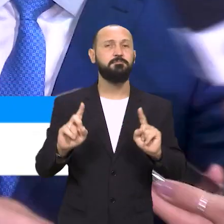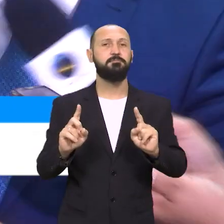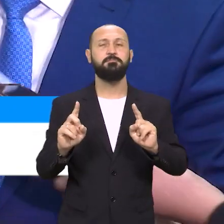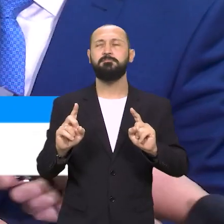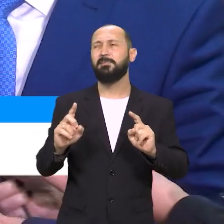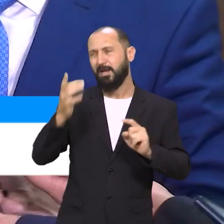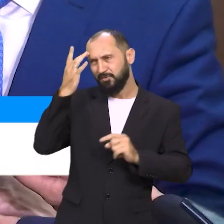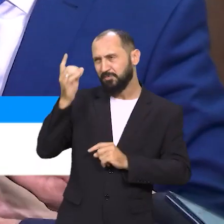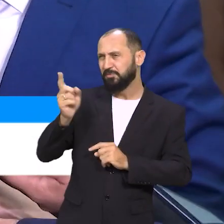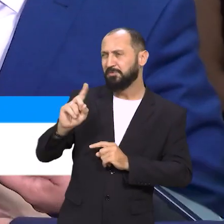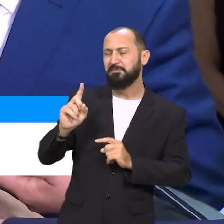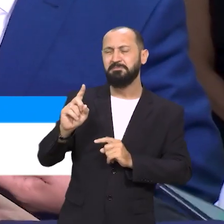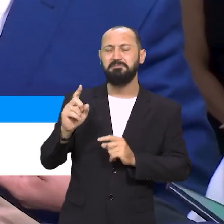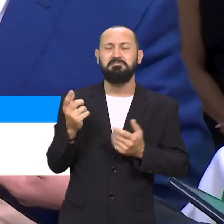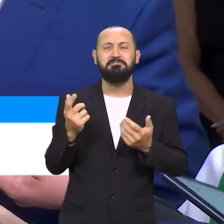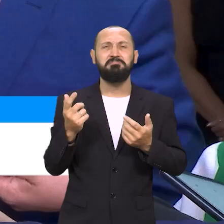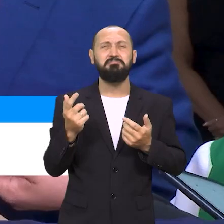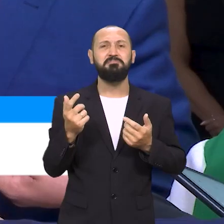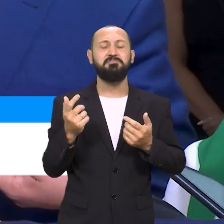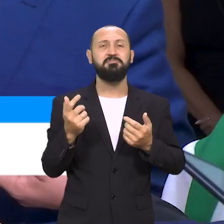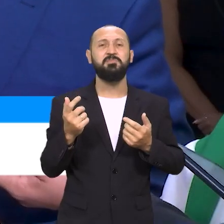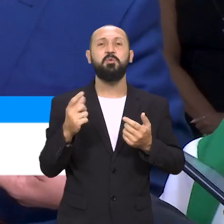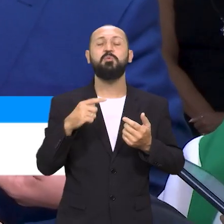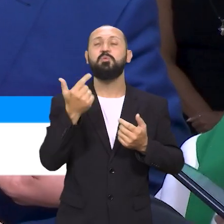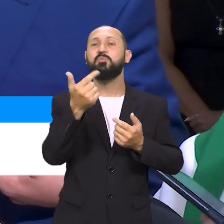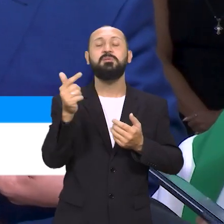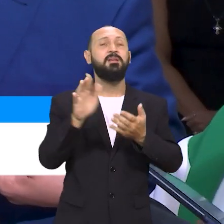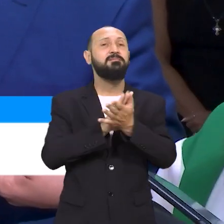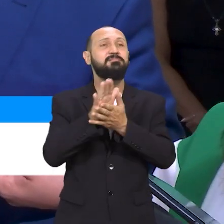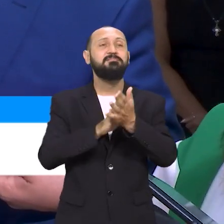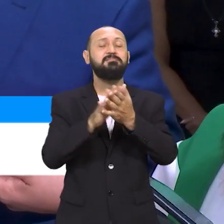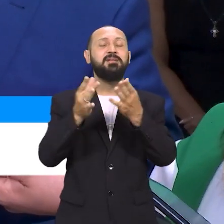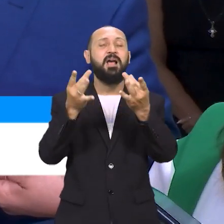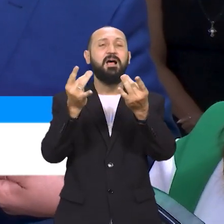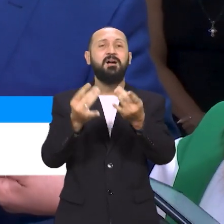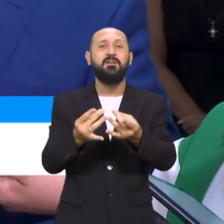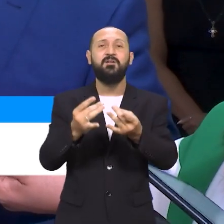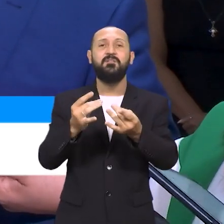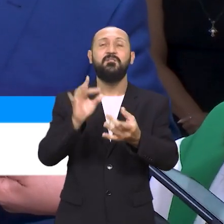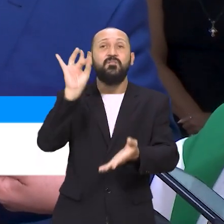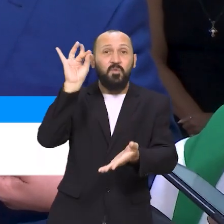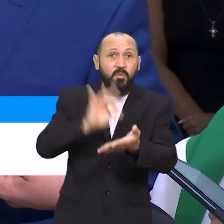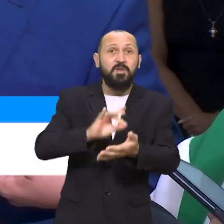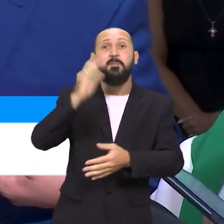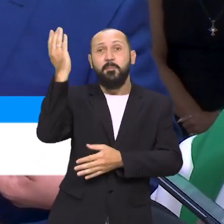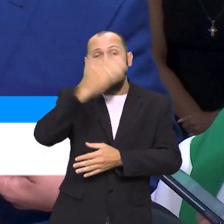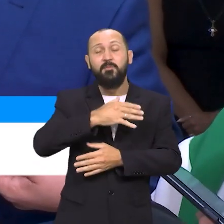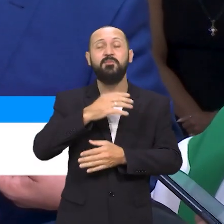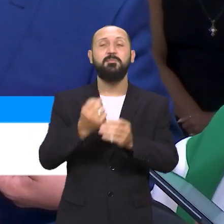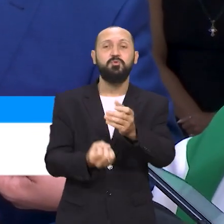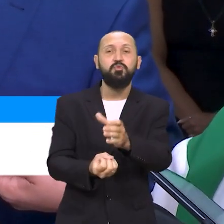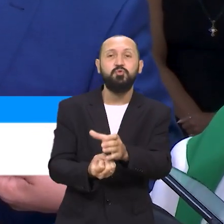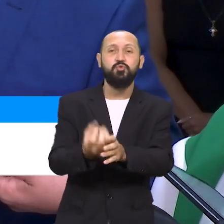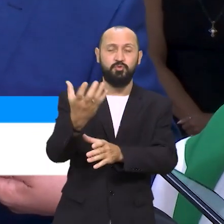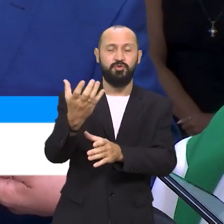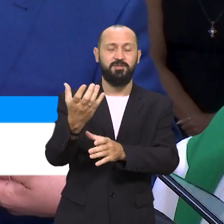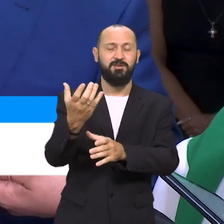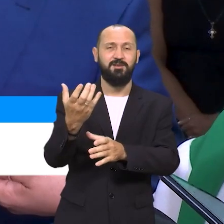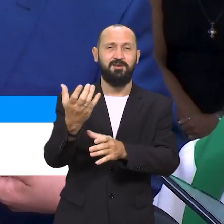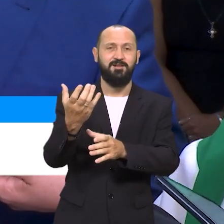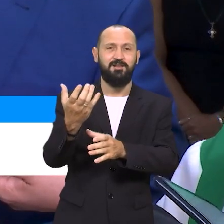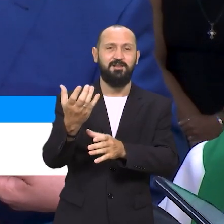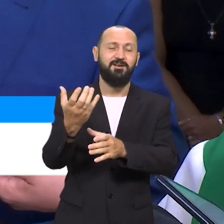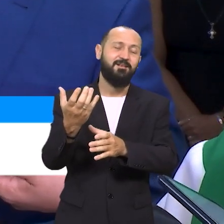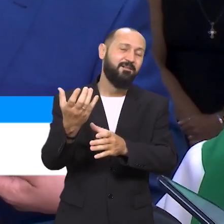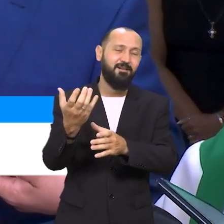existir. Exato. Acredito que não tem elementos, não tem fato concreto que possa